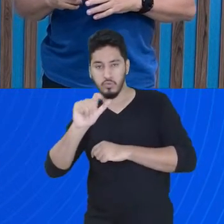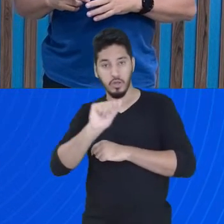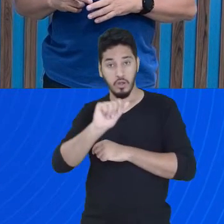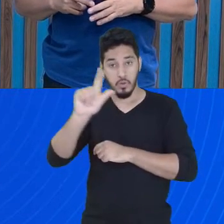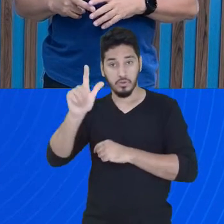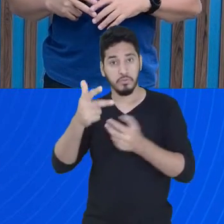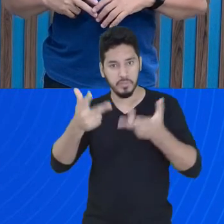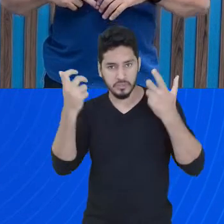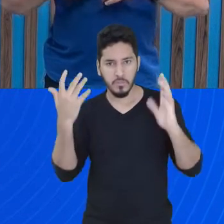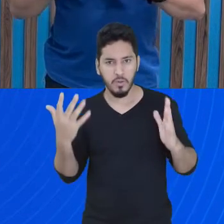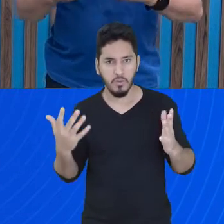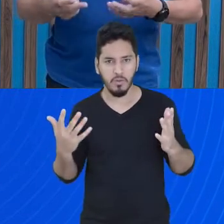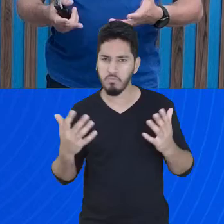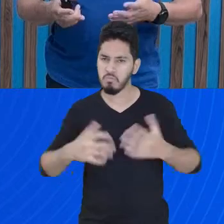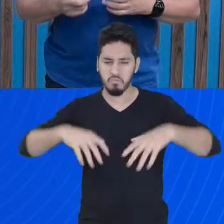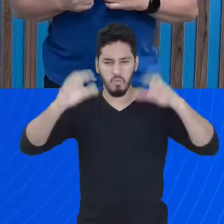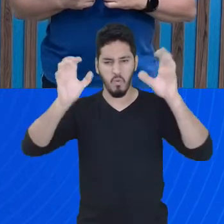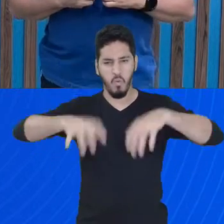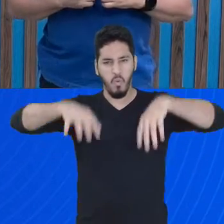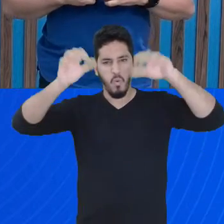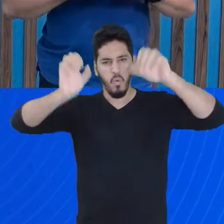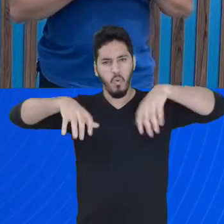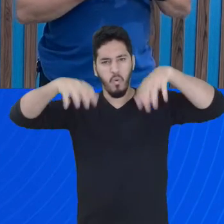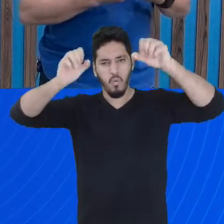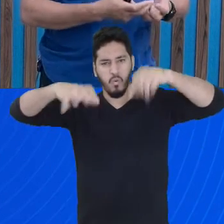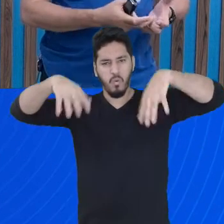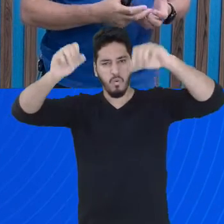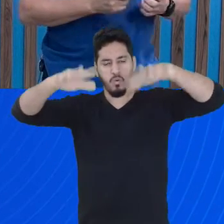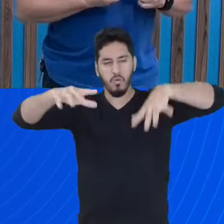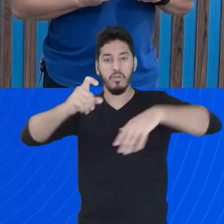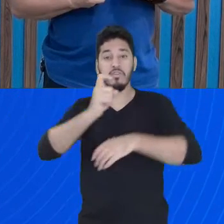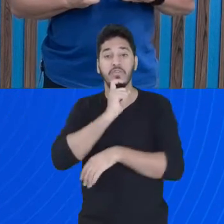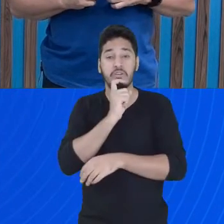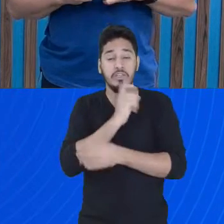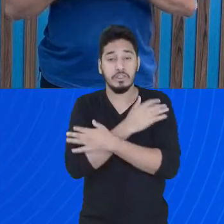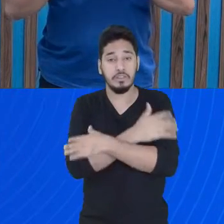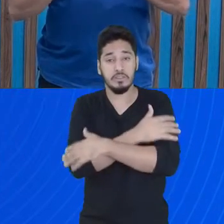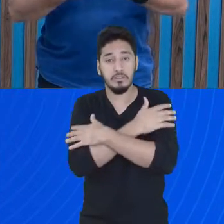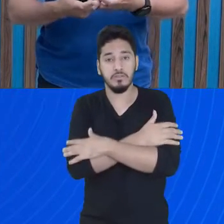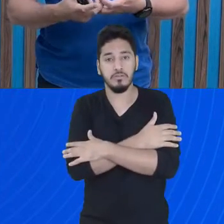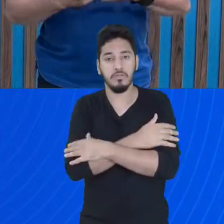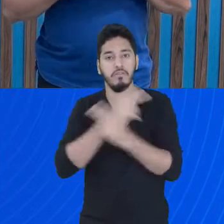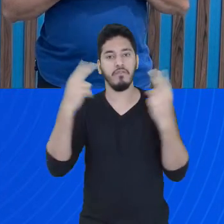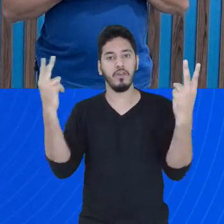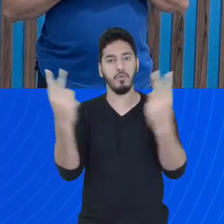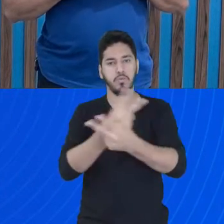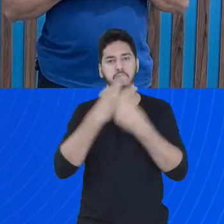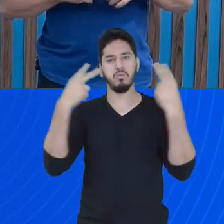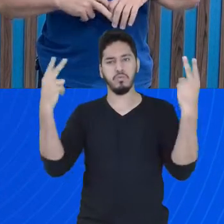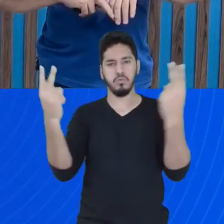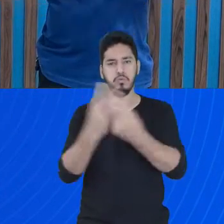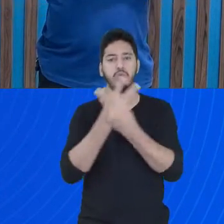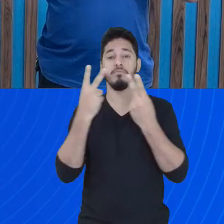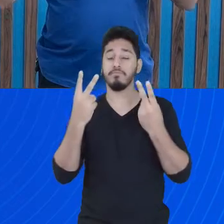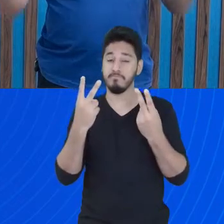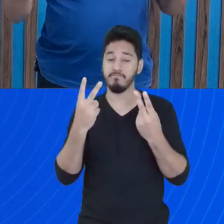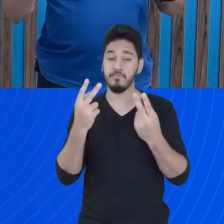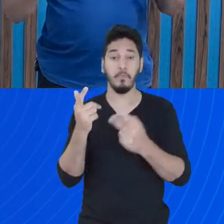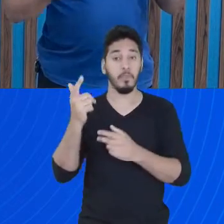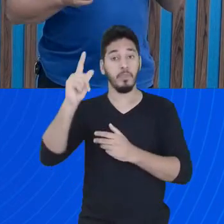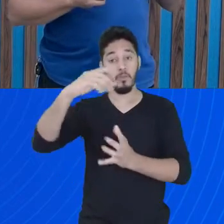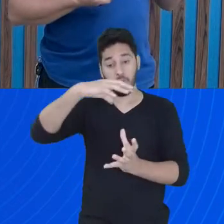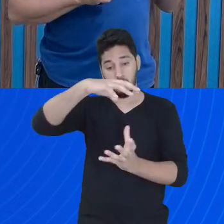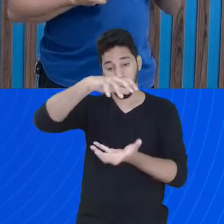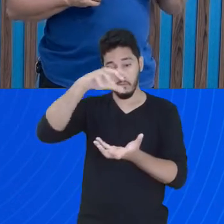percebeu que tivemos muita chuva, tivemos muito frio, tivemos muita ventania, né? Em outras partes do